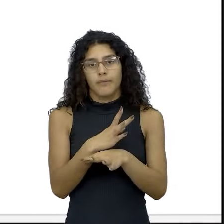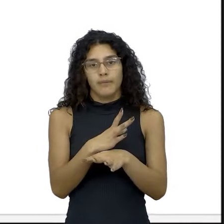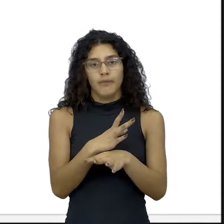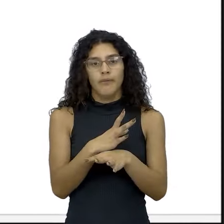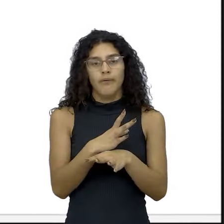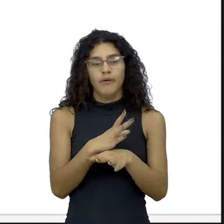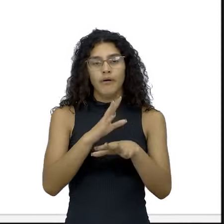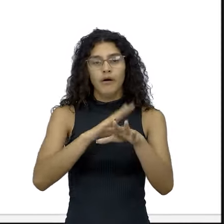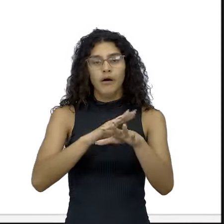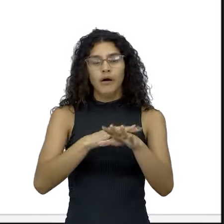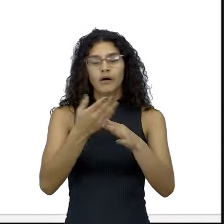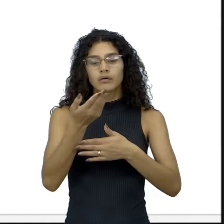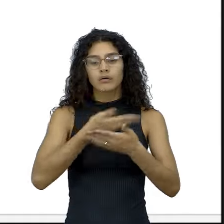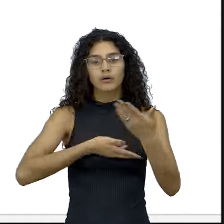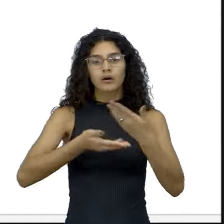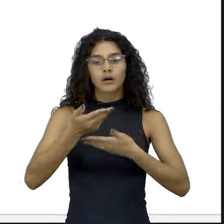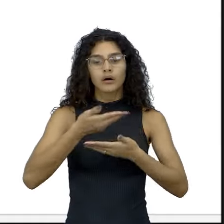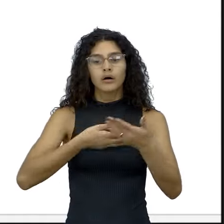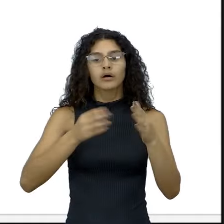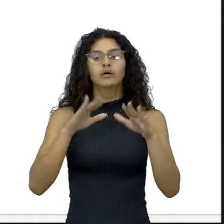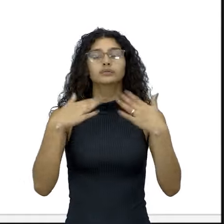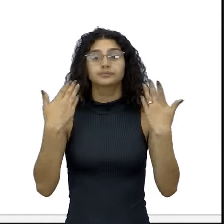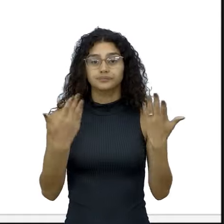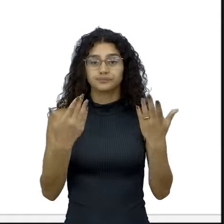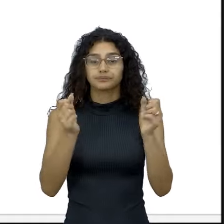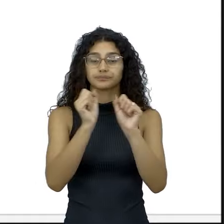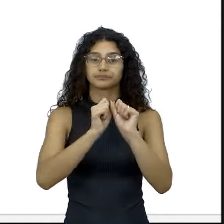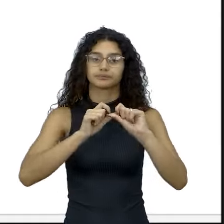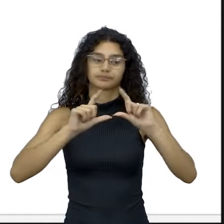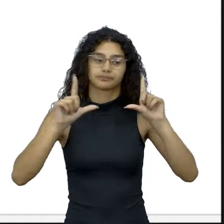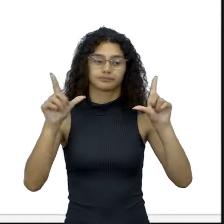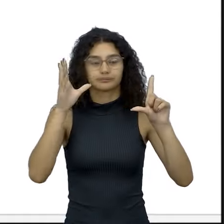prontinhos para serem compartilhados onde? No